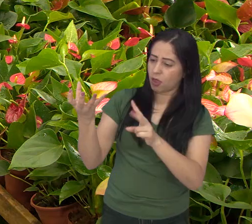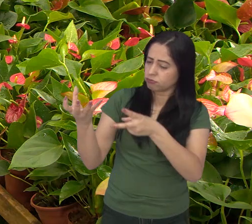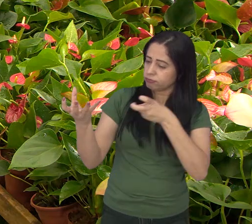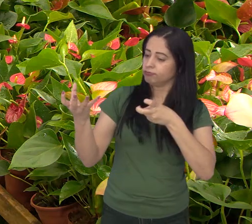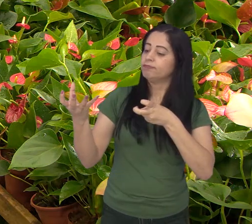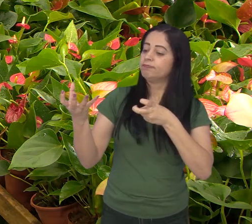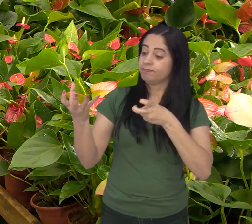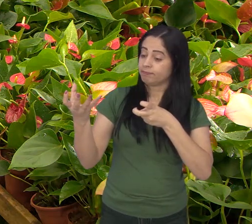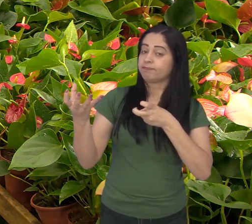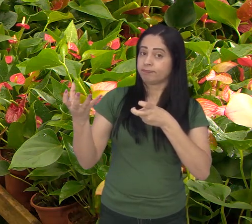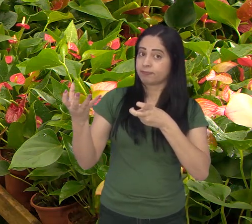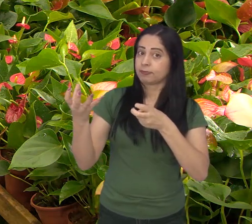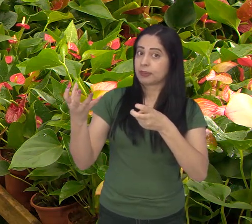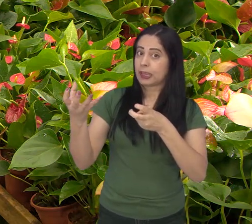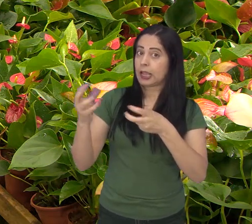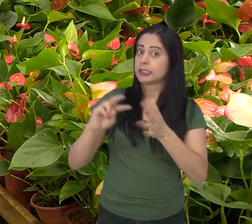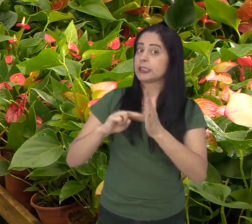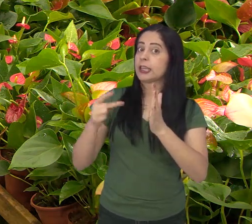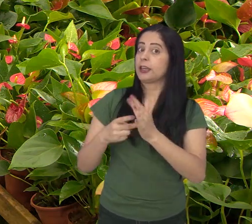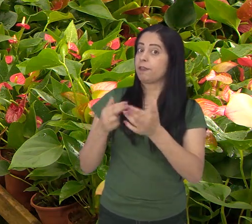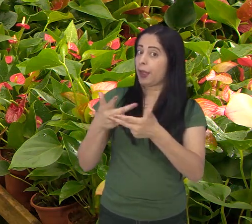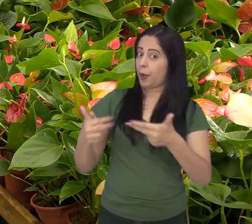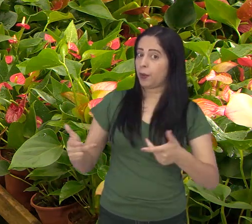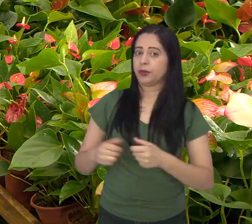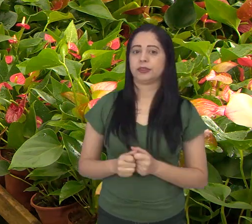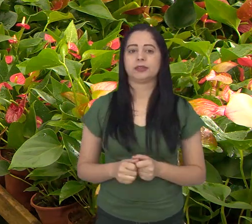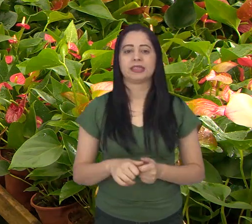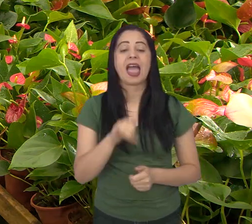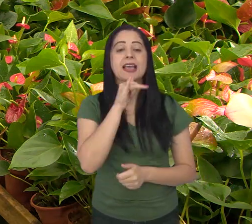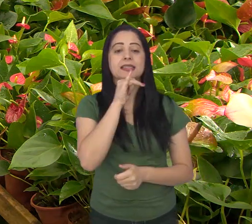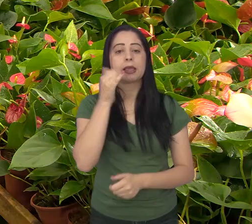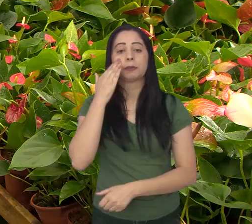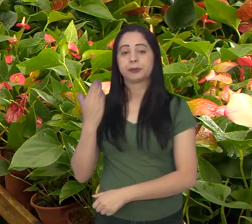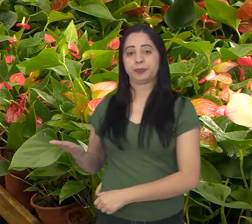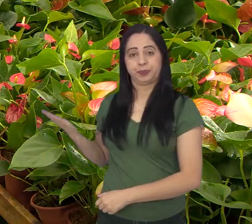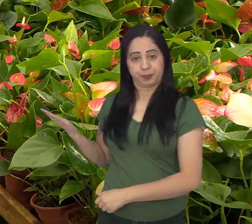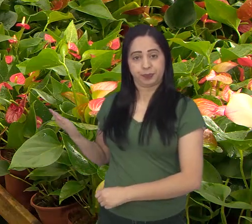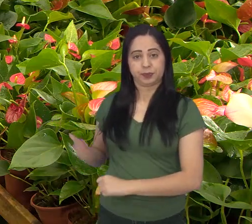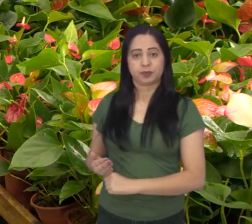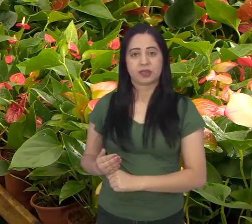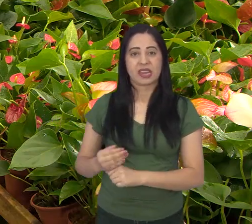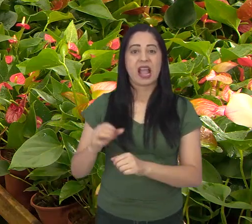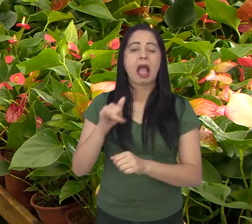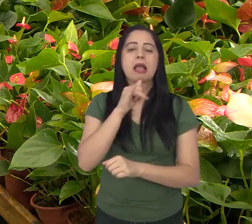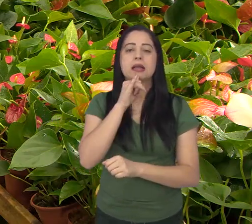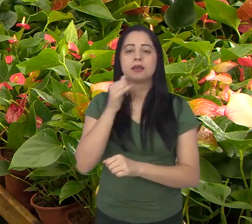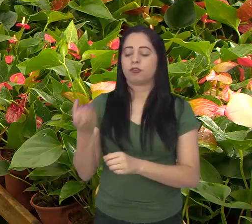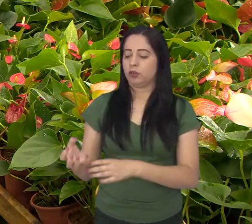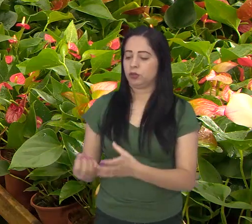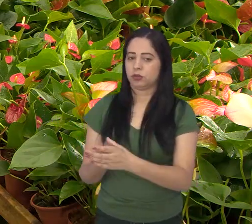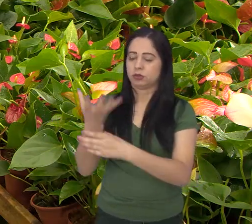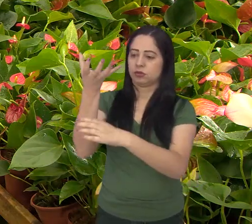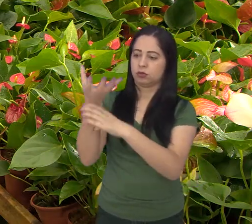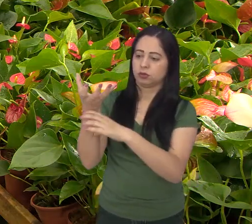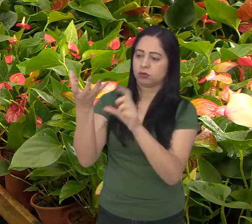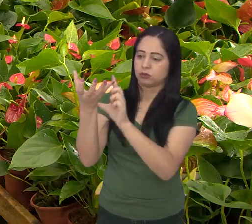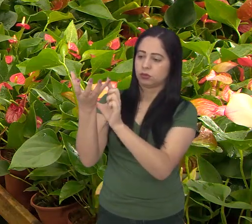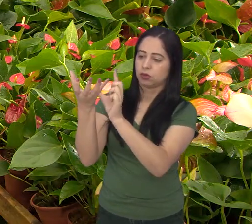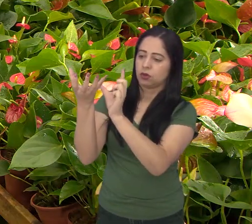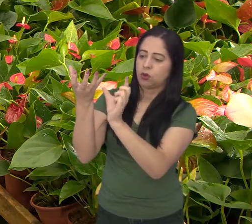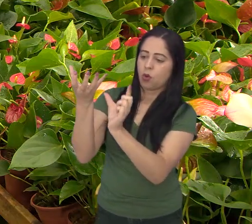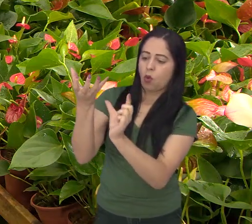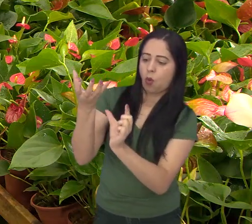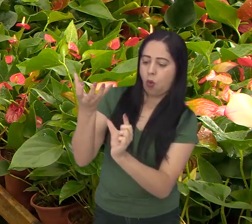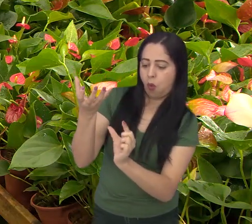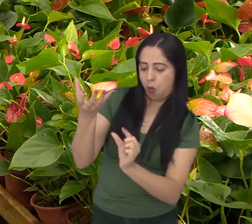sinais. Quando é uma planta de folhas mais macias, molinhas, como o lírio da paz, a folha tende a olhar para o chão, ela aponta